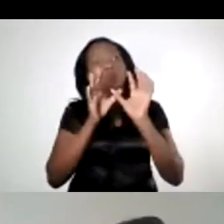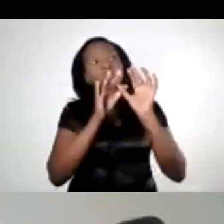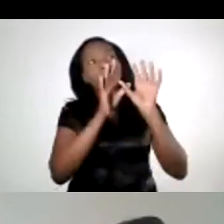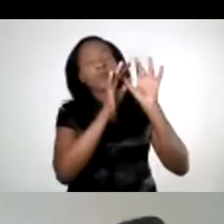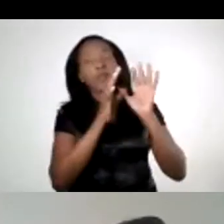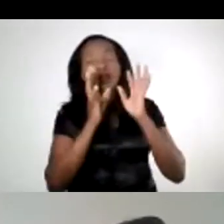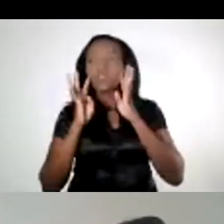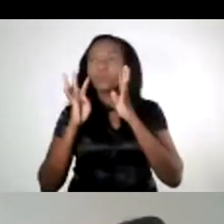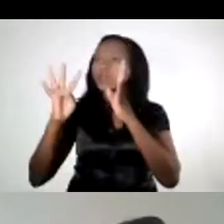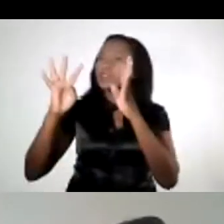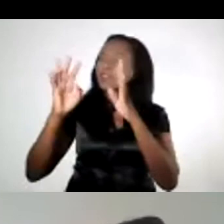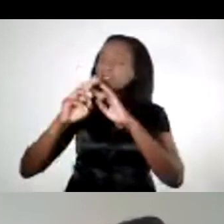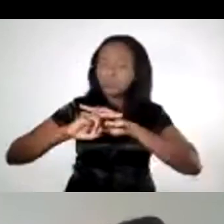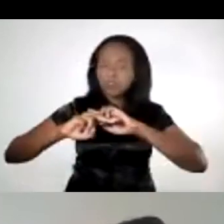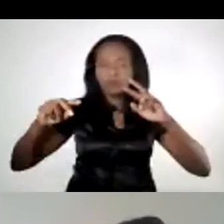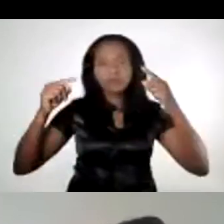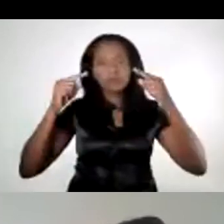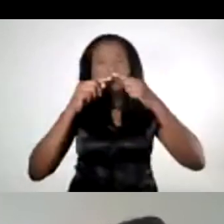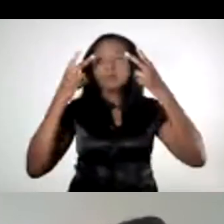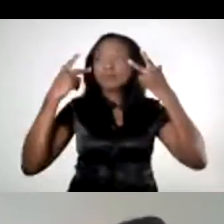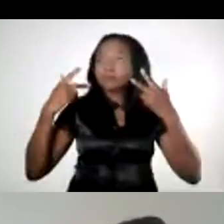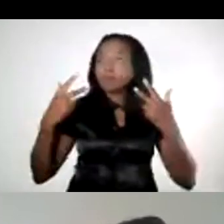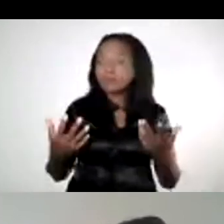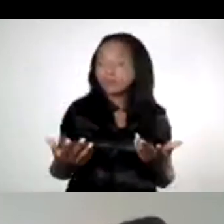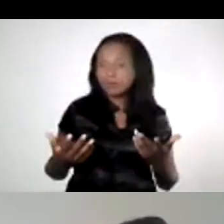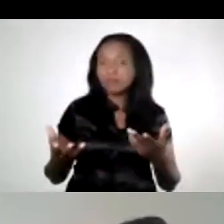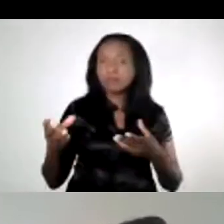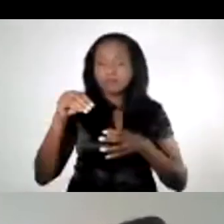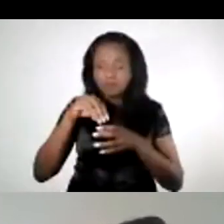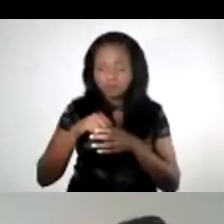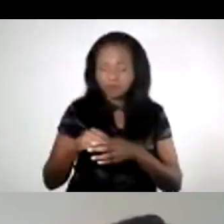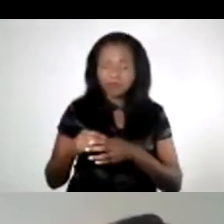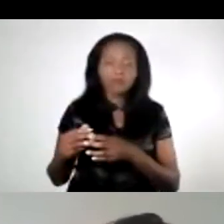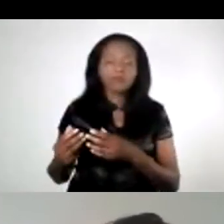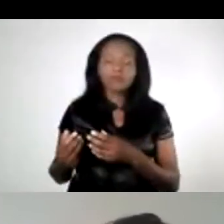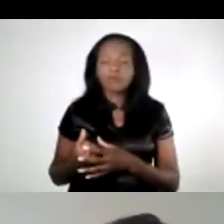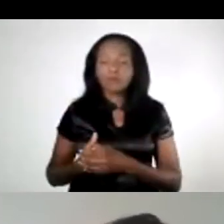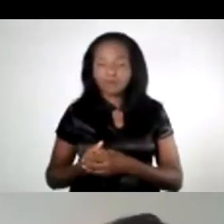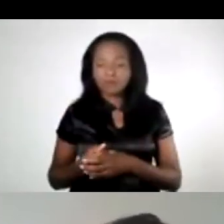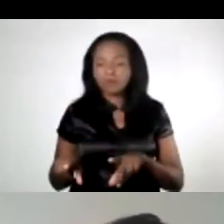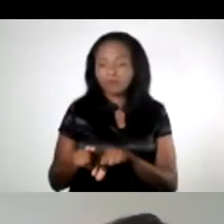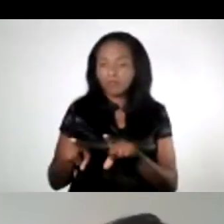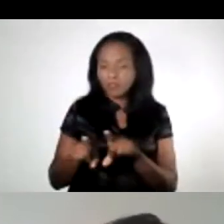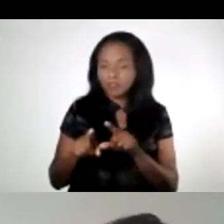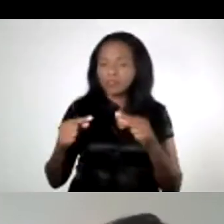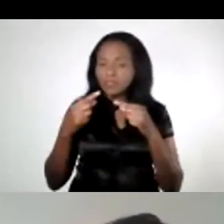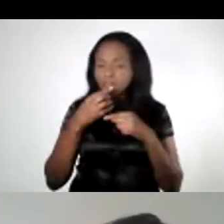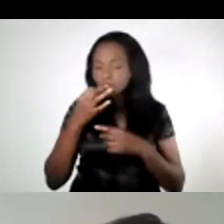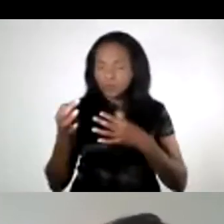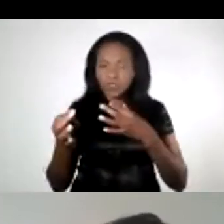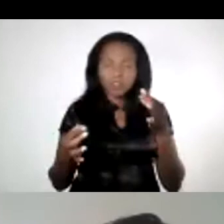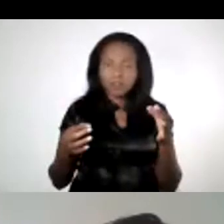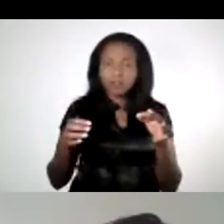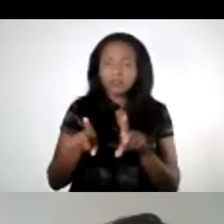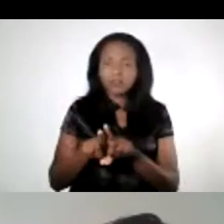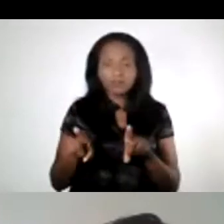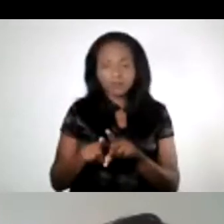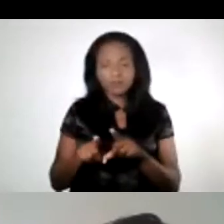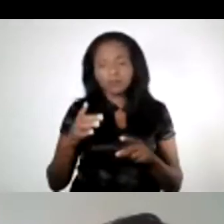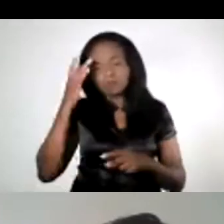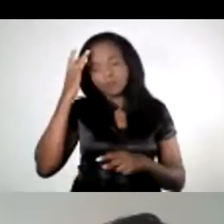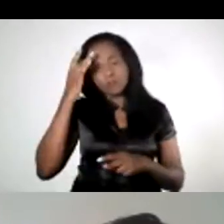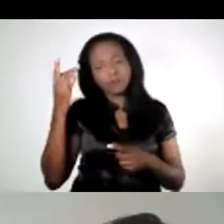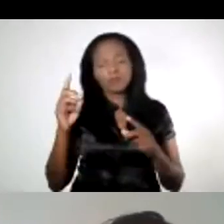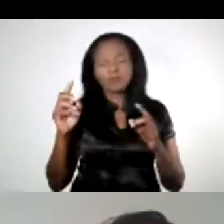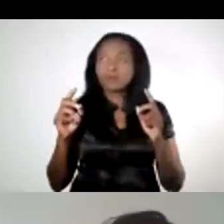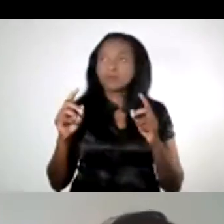natureza. Então, dentro dessa coisa da sobreposição também, eu acho que essa questão